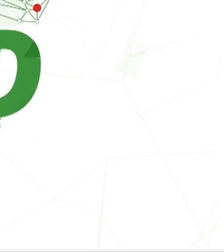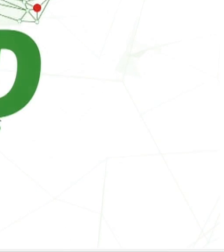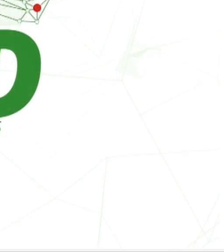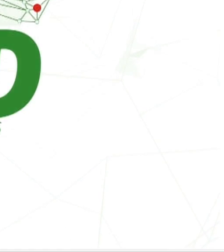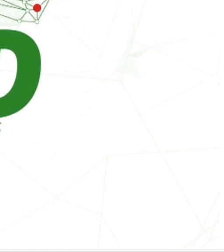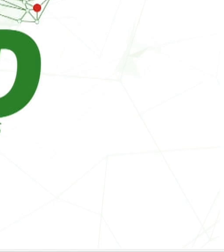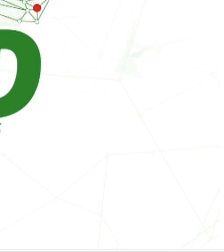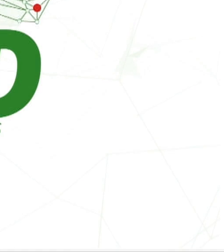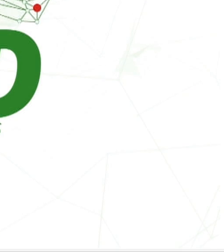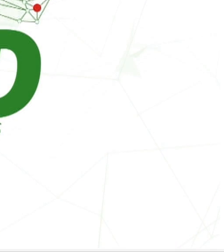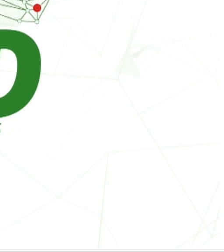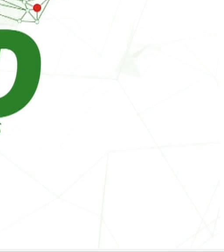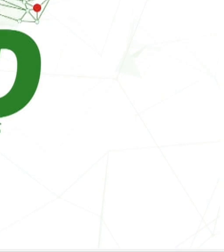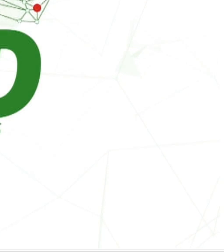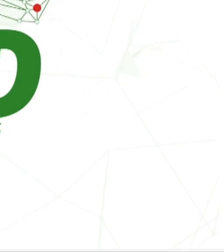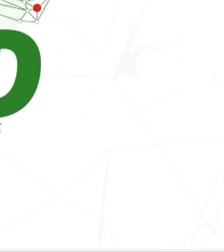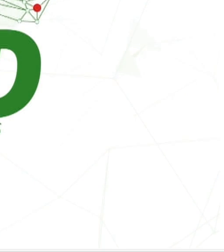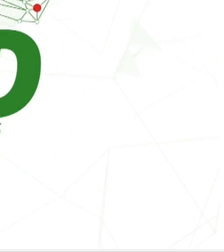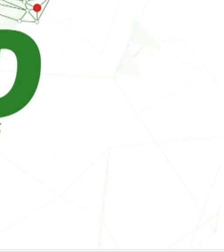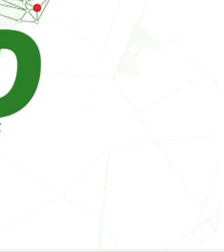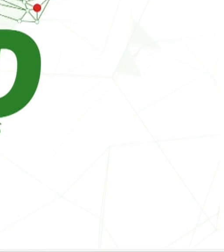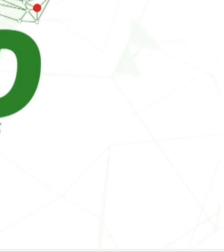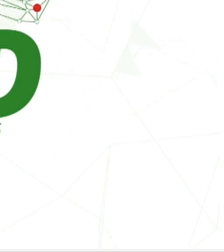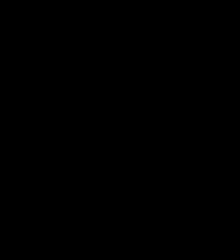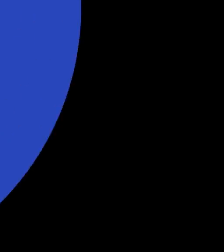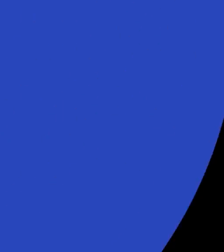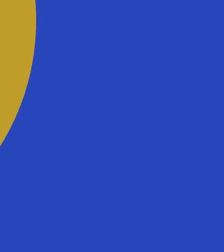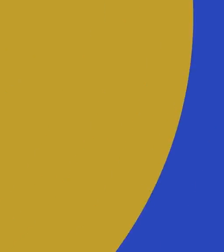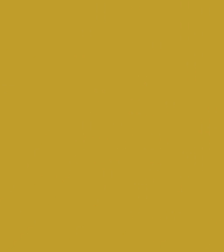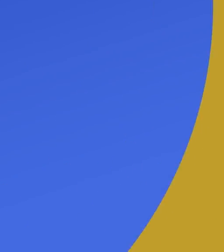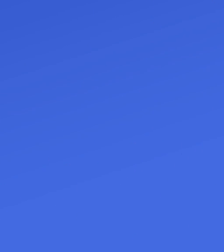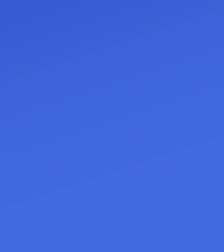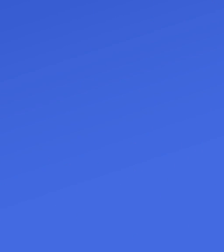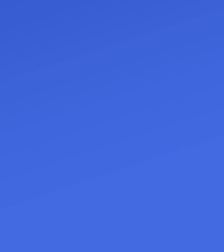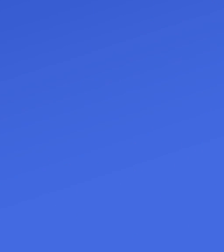Educação à distância, mudando realidades.